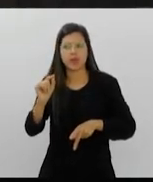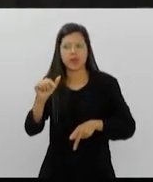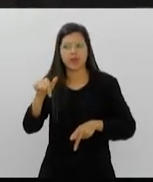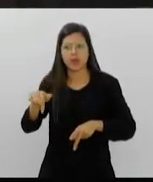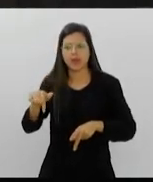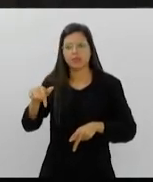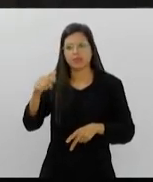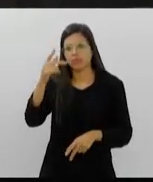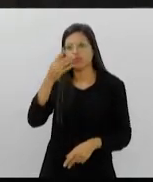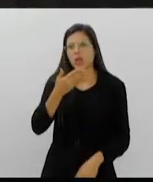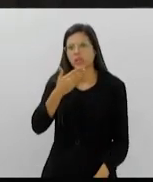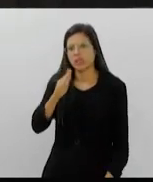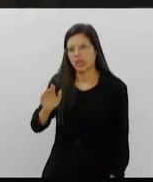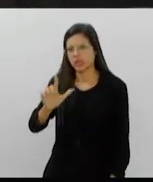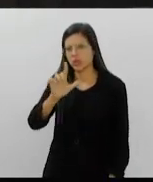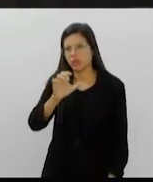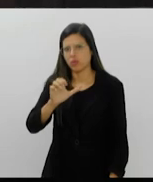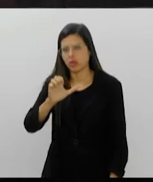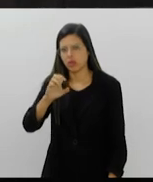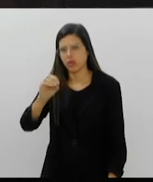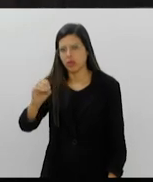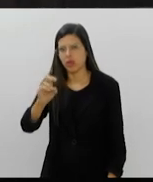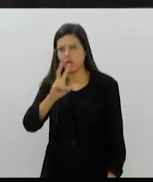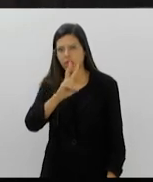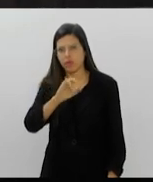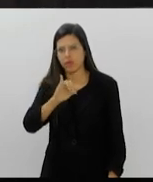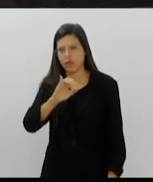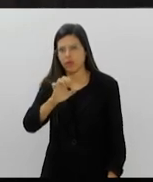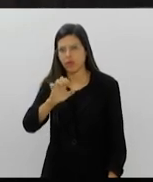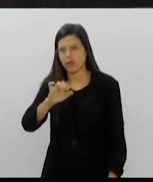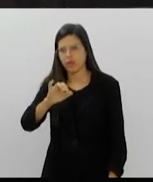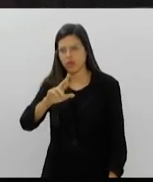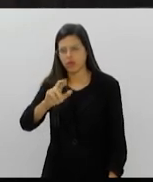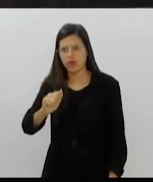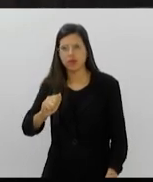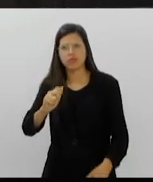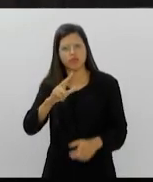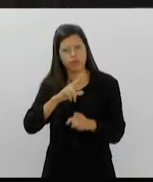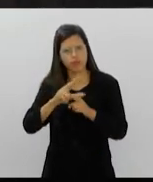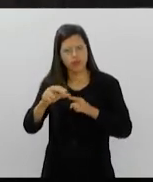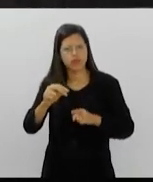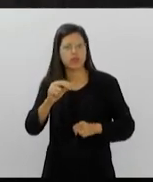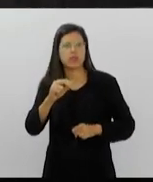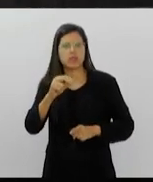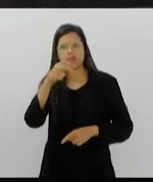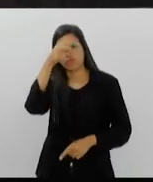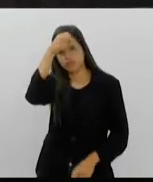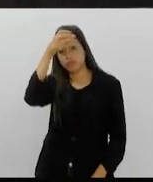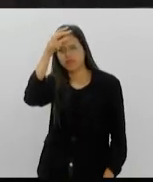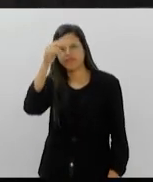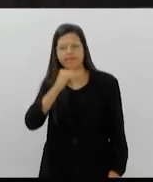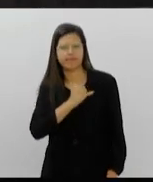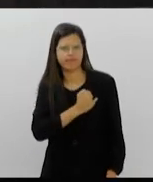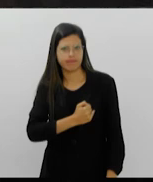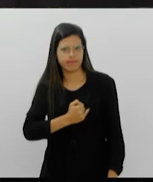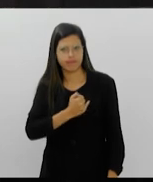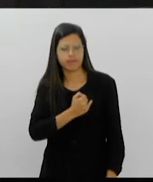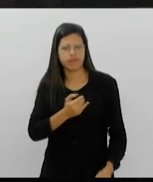Vieira, fosse eleito prefeito da cidade de São João de Meriti. Eu quero aqui dizer a